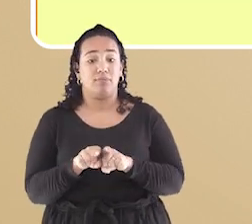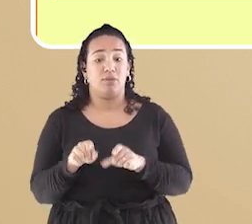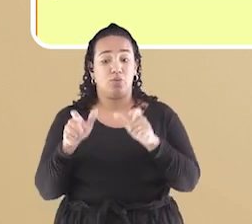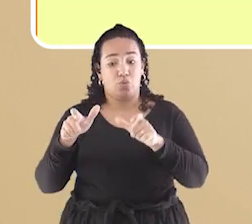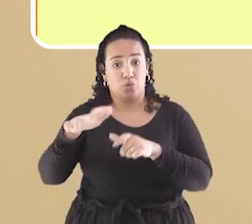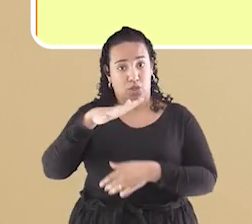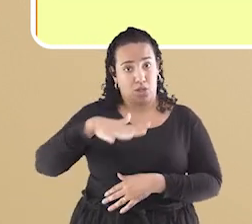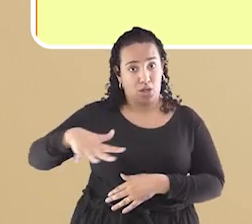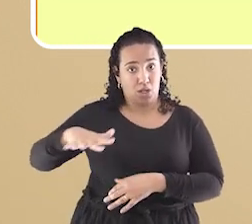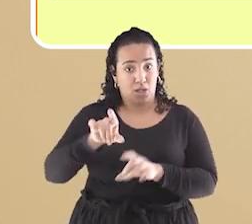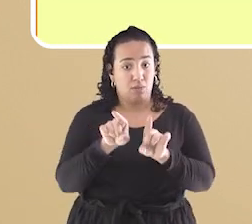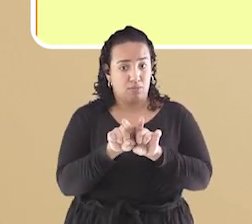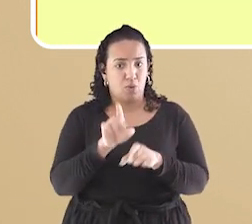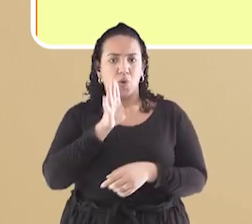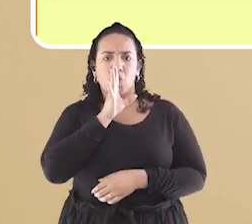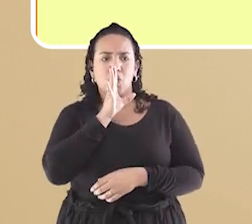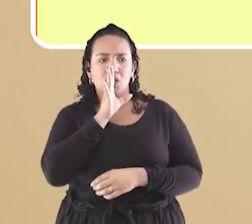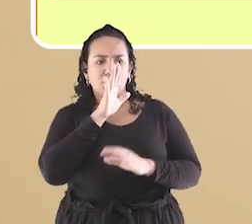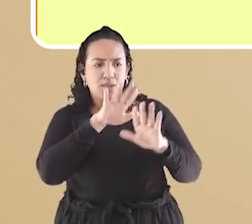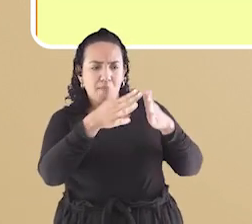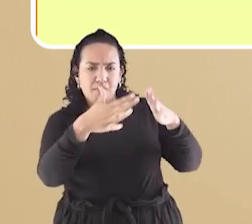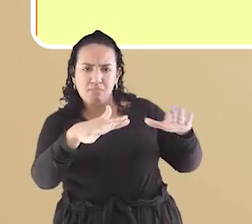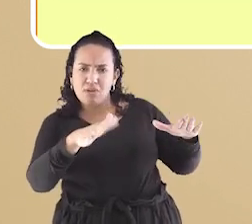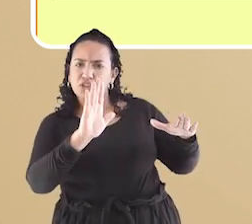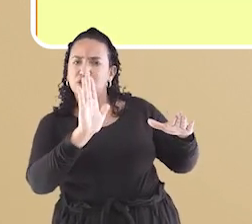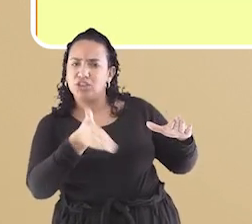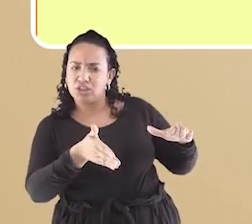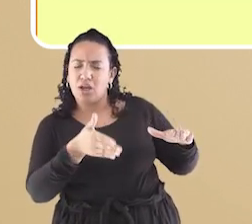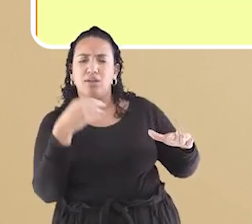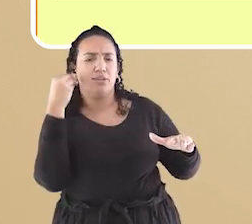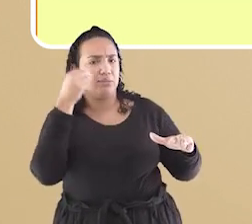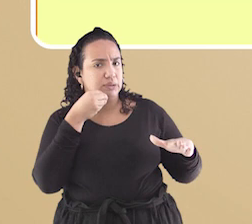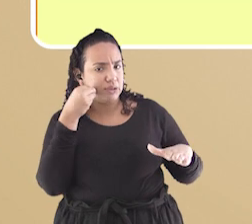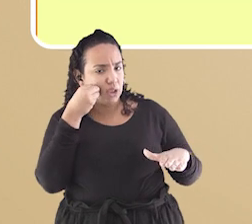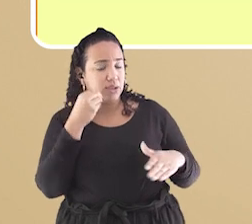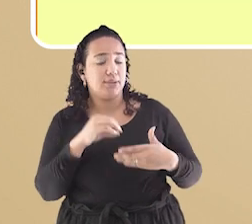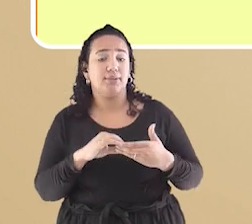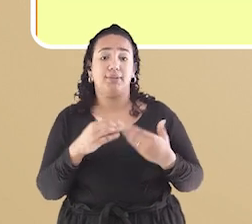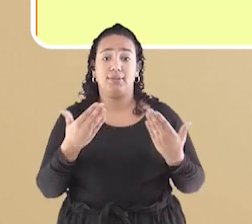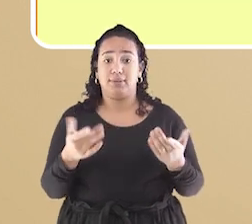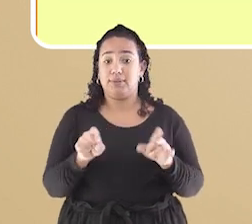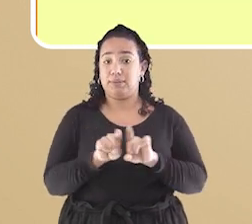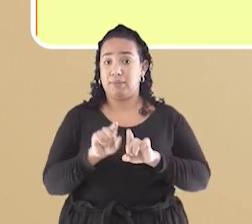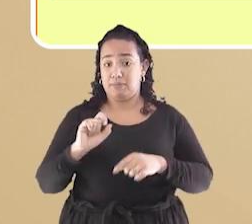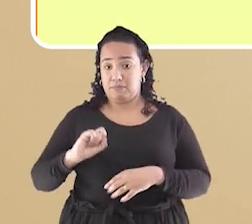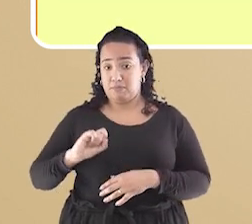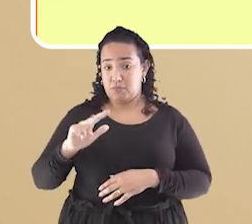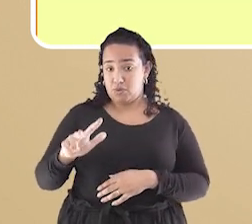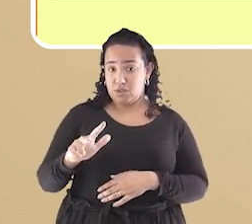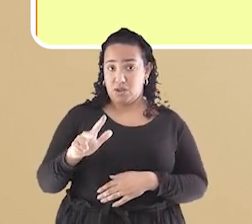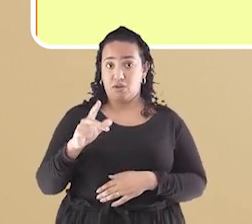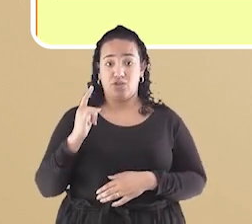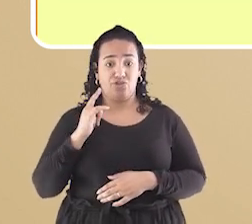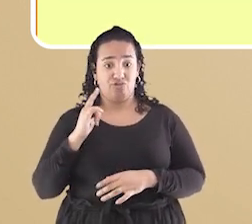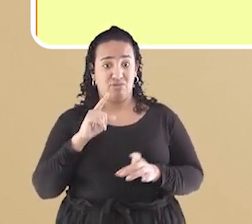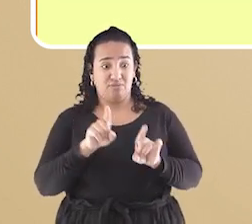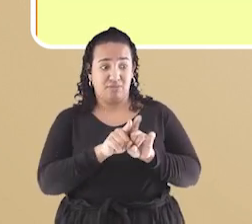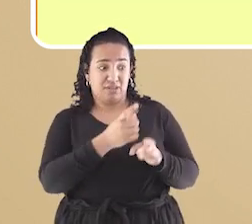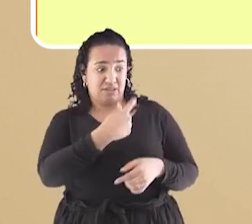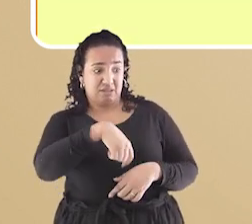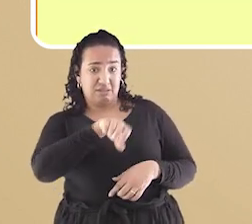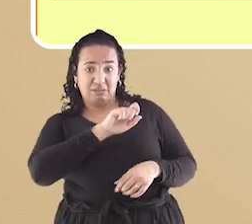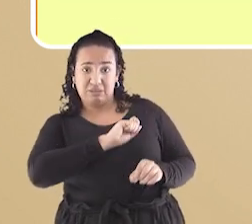e conhecimento náuticos que foram essenciais. Sem contar que, para Portugal, que tinha a Espanha nas costas, a